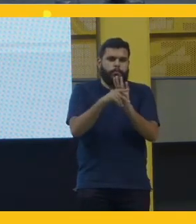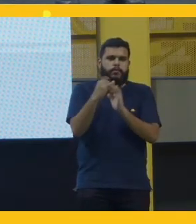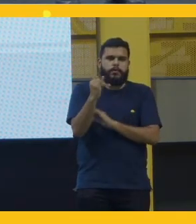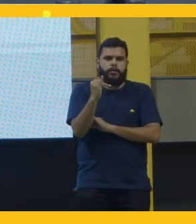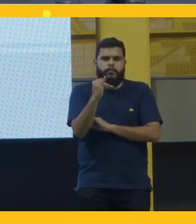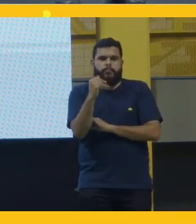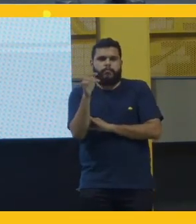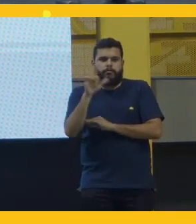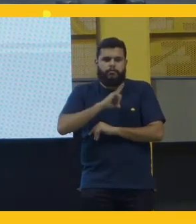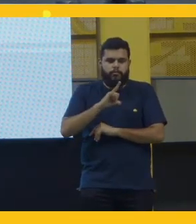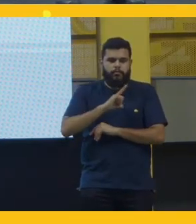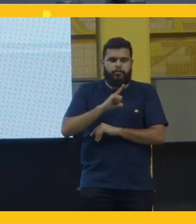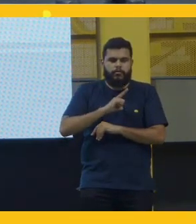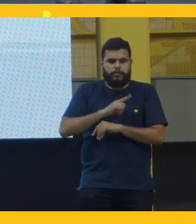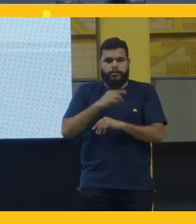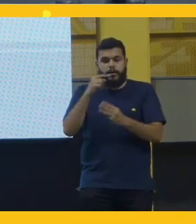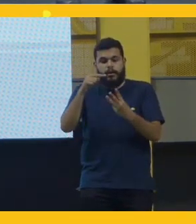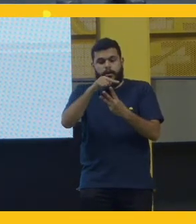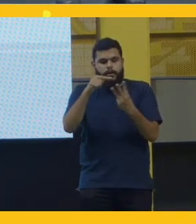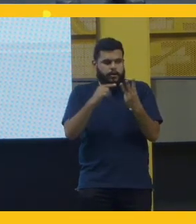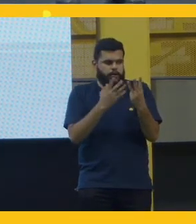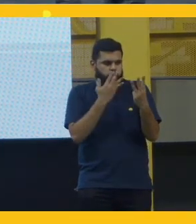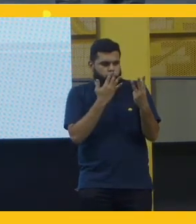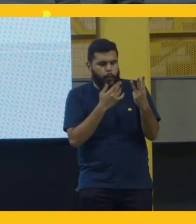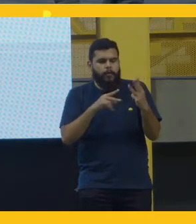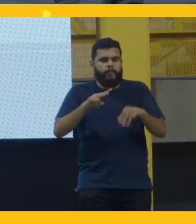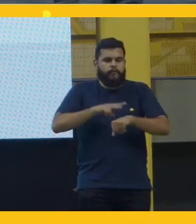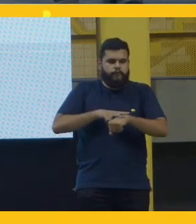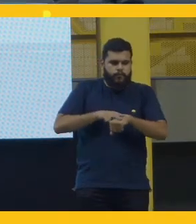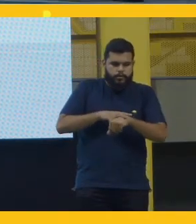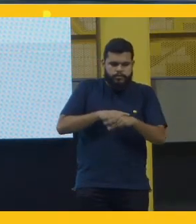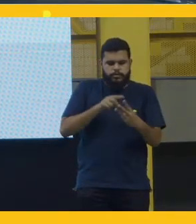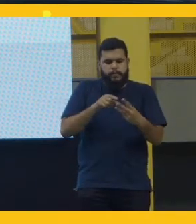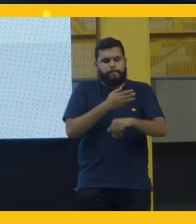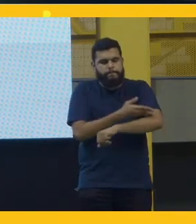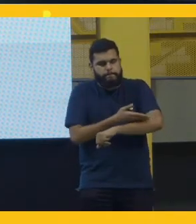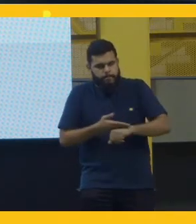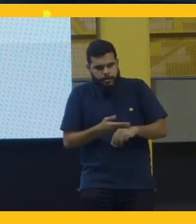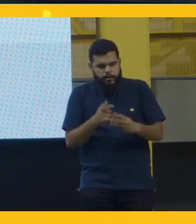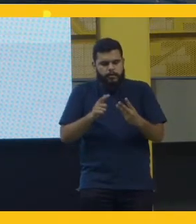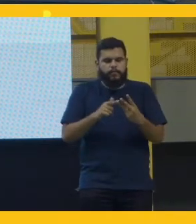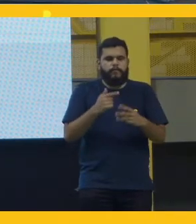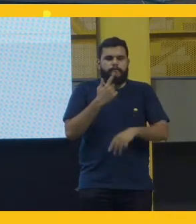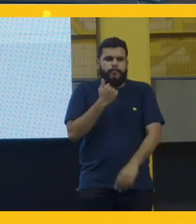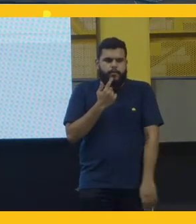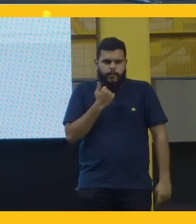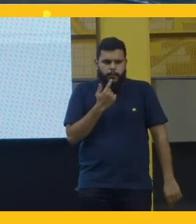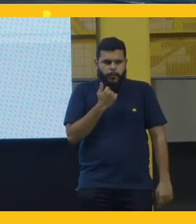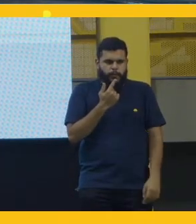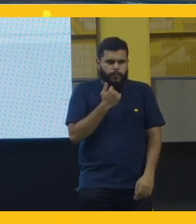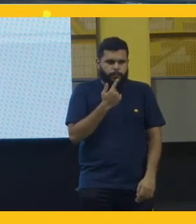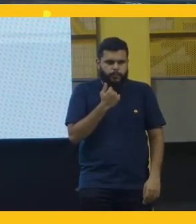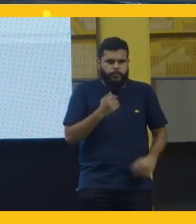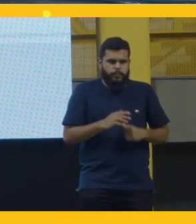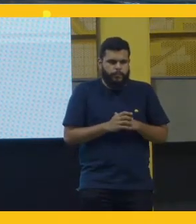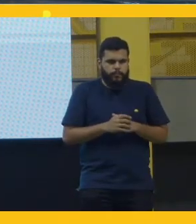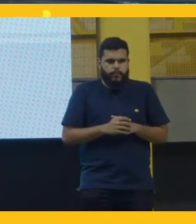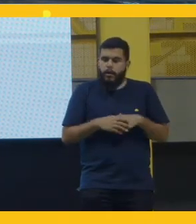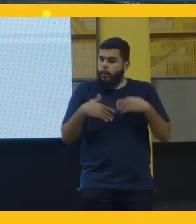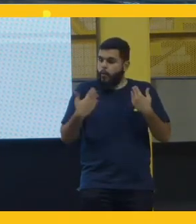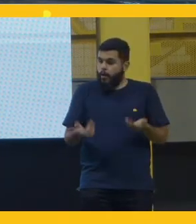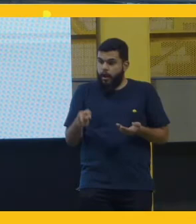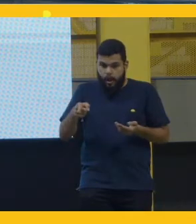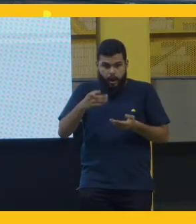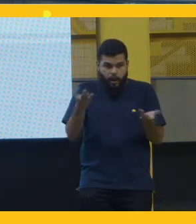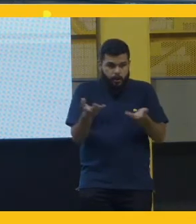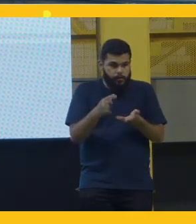para a direita, três cores: verde, branca e vermelha. Assinale a